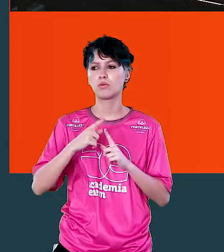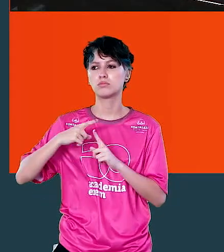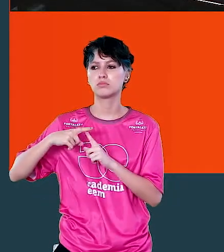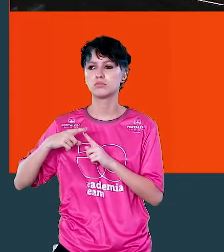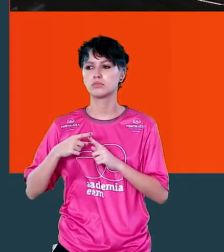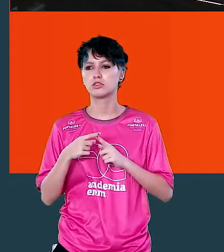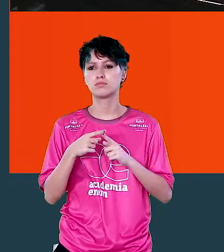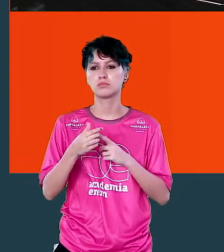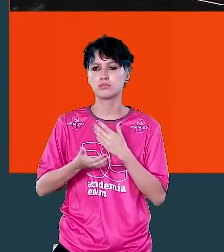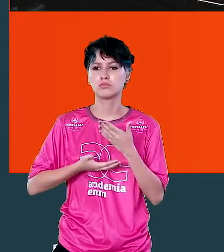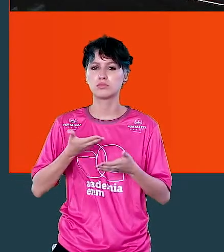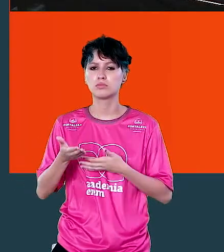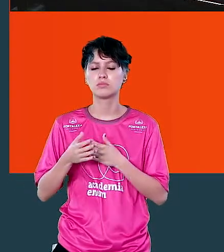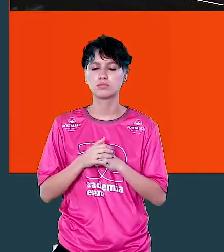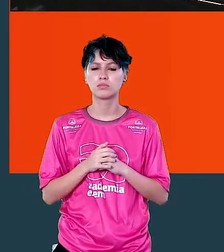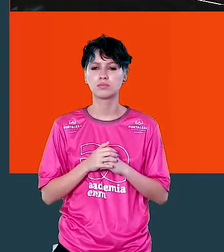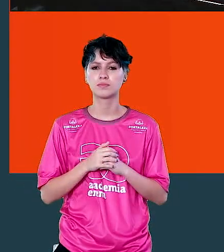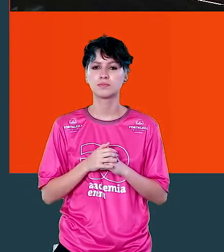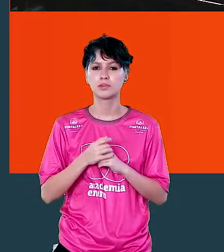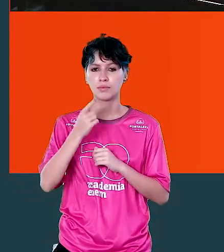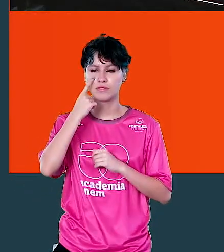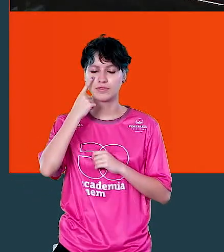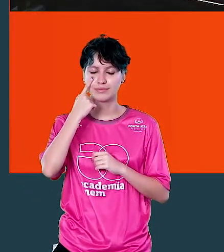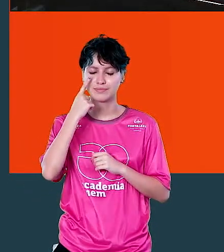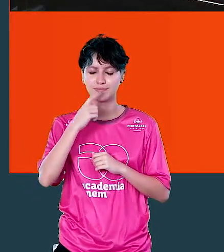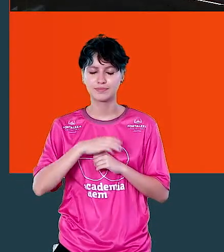né? E tem a ver com polaridade. Vamos ver?